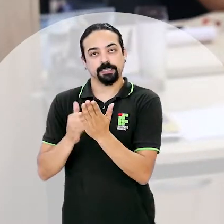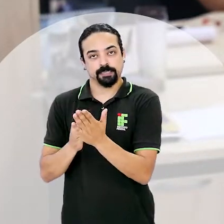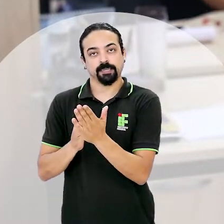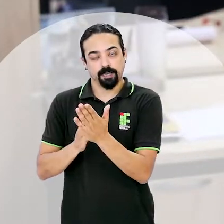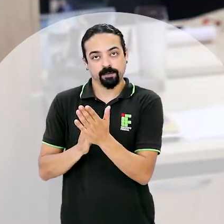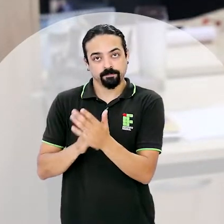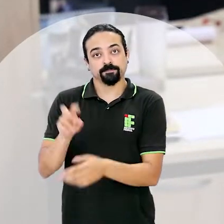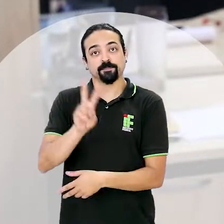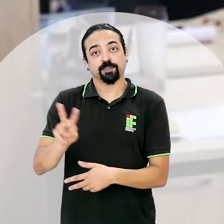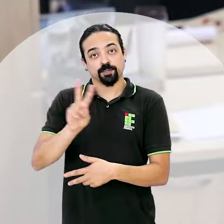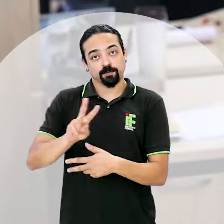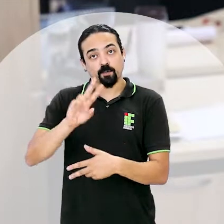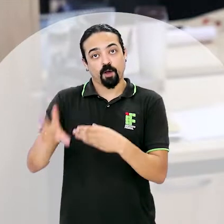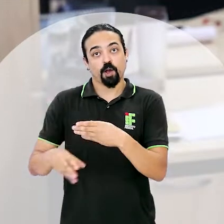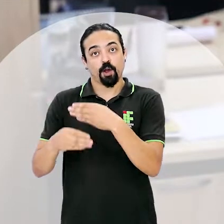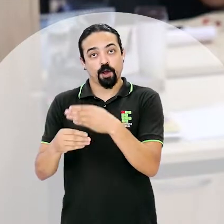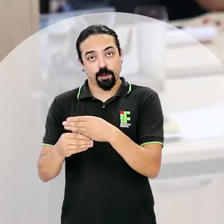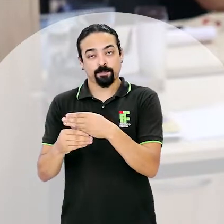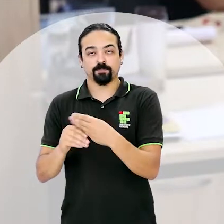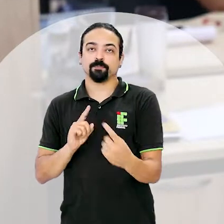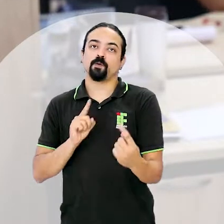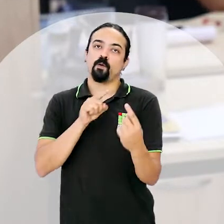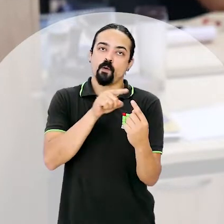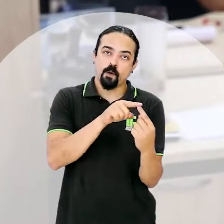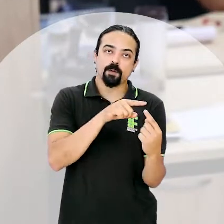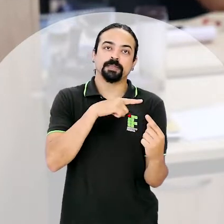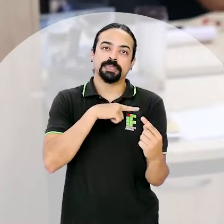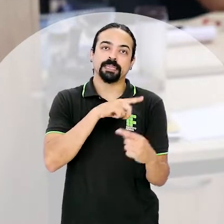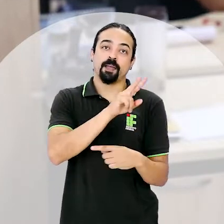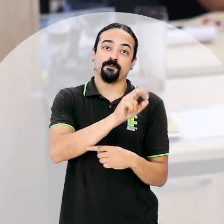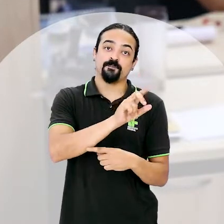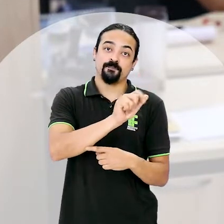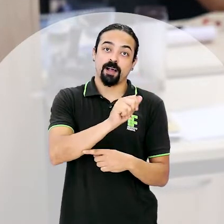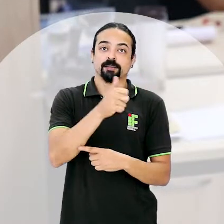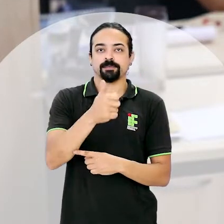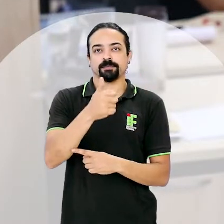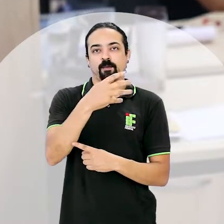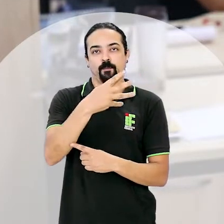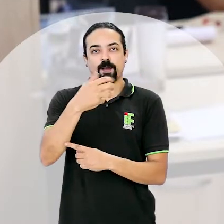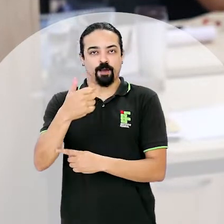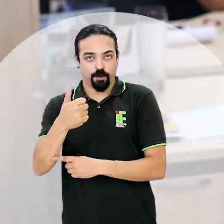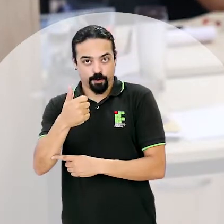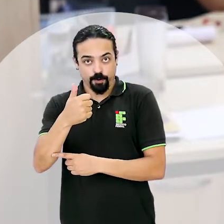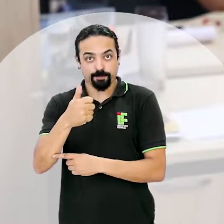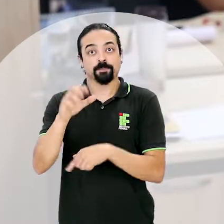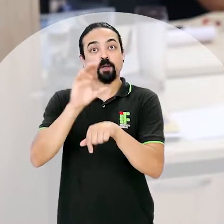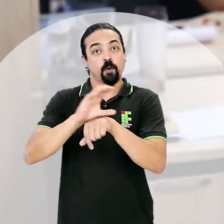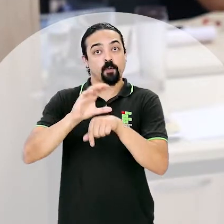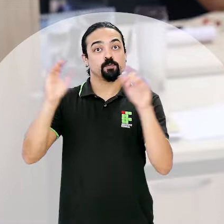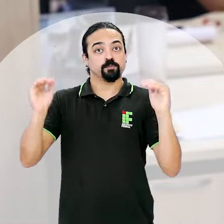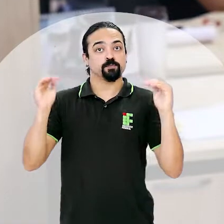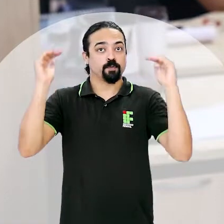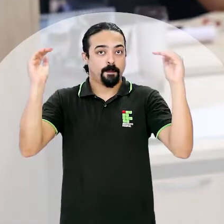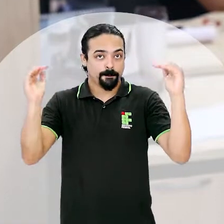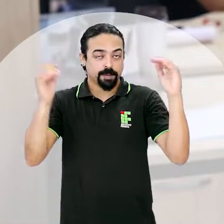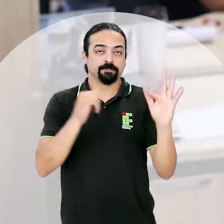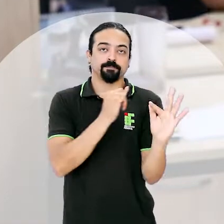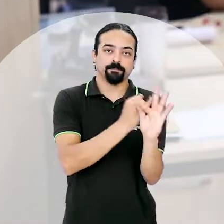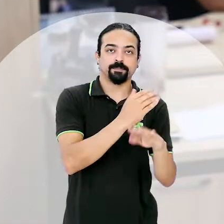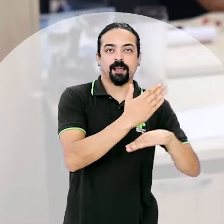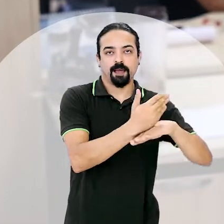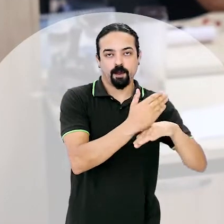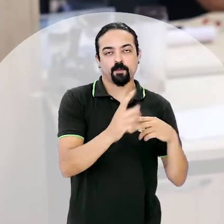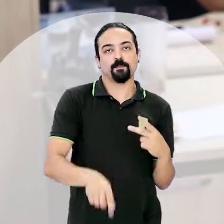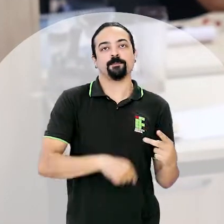para o vestibular complementar destinado ao preenchimento de 141 vagas de cursos superiores dos campi